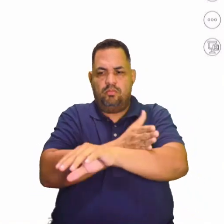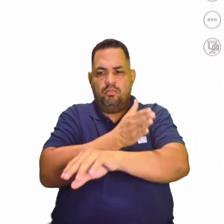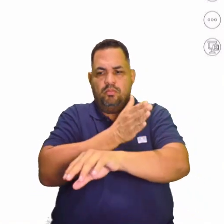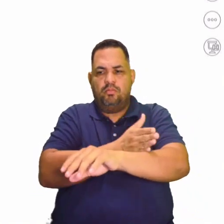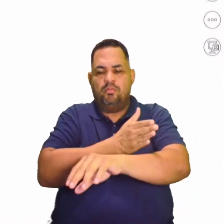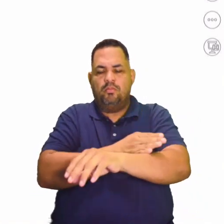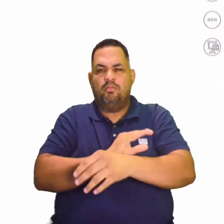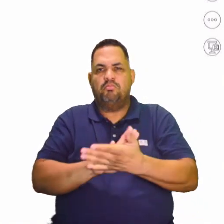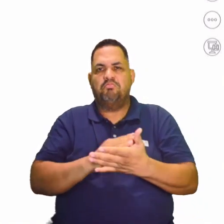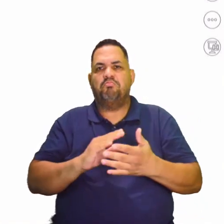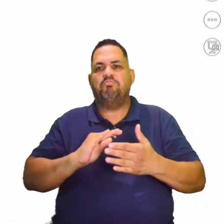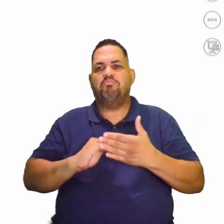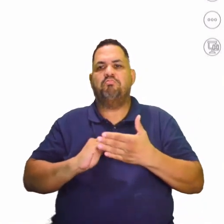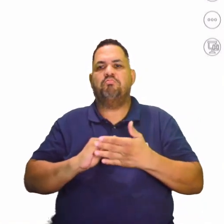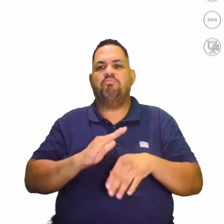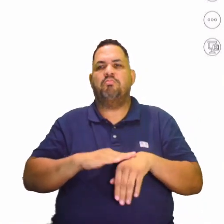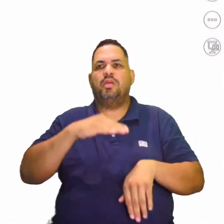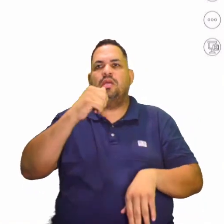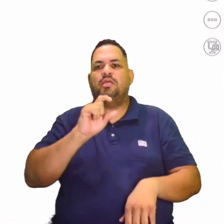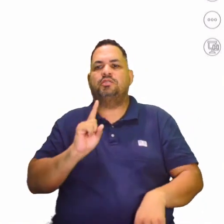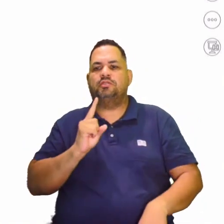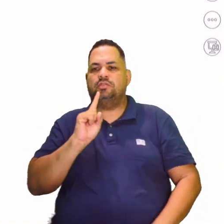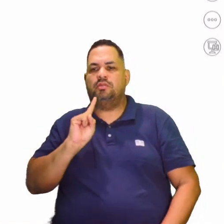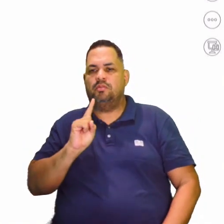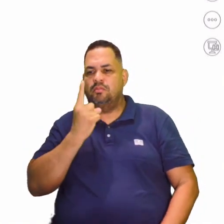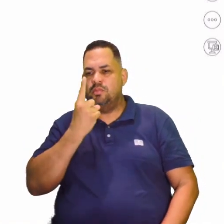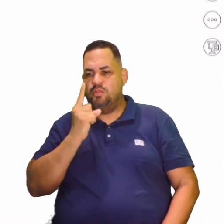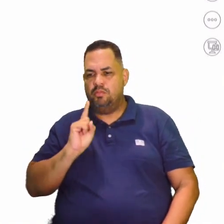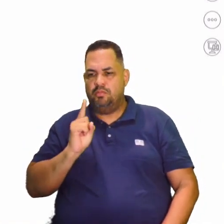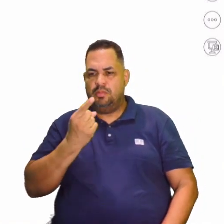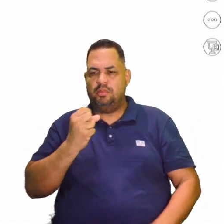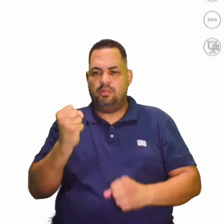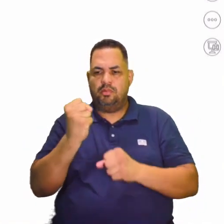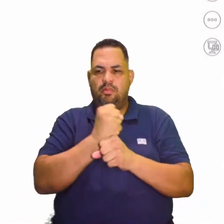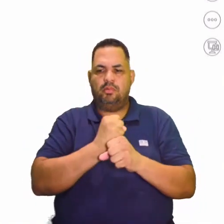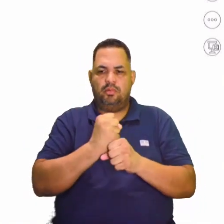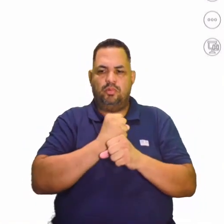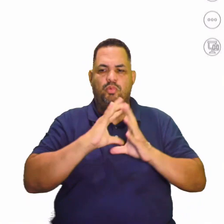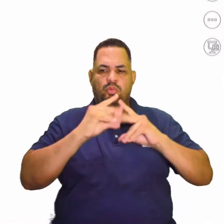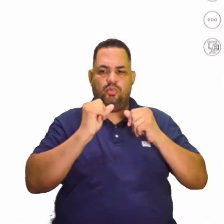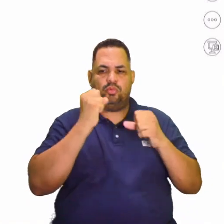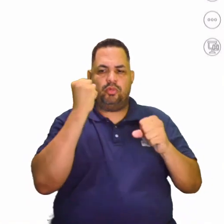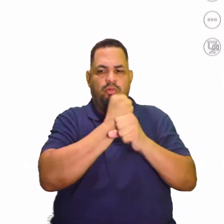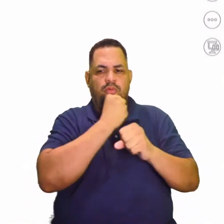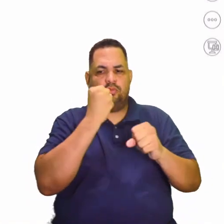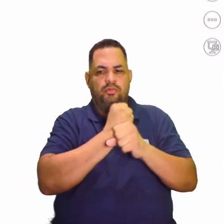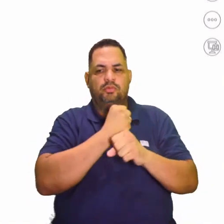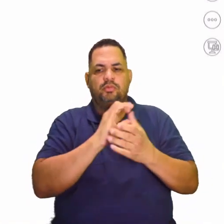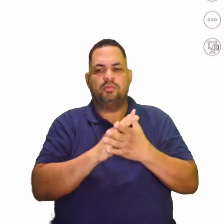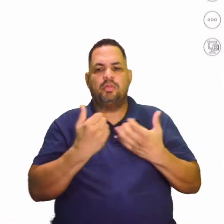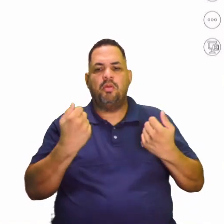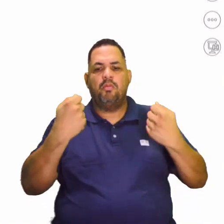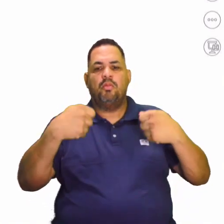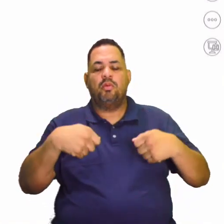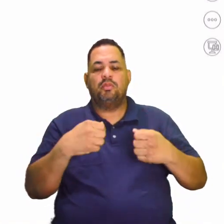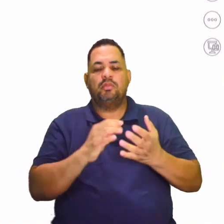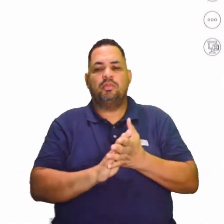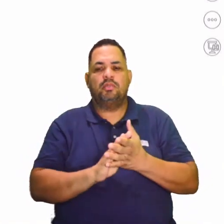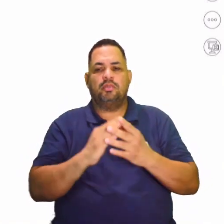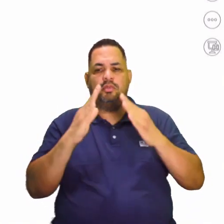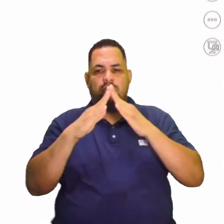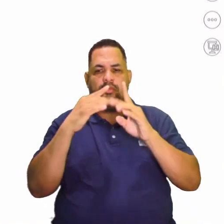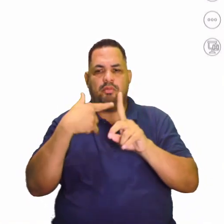Média, né, mais de 1000 anos, e tudo que foi construído era em prol da Igreja, ou seja,